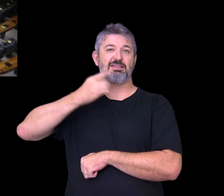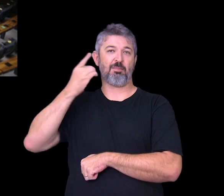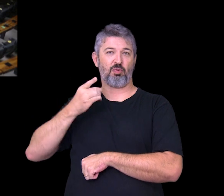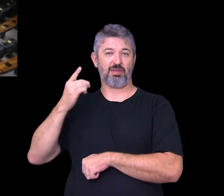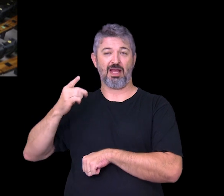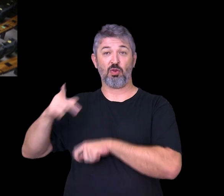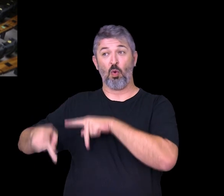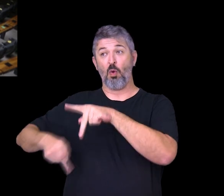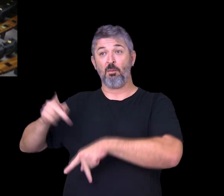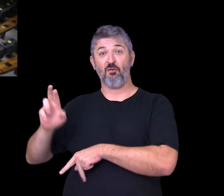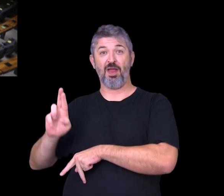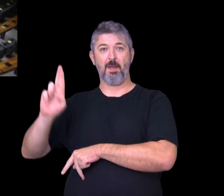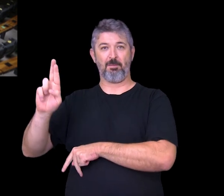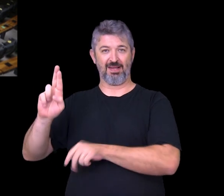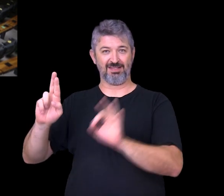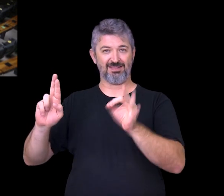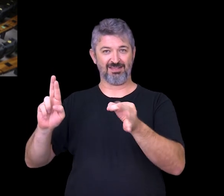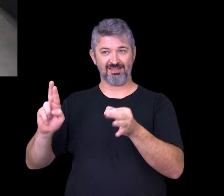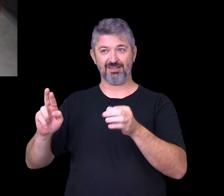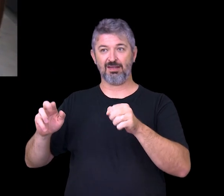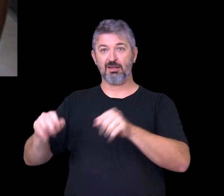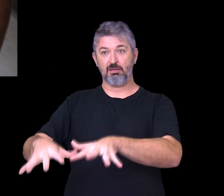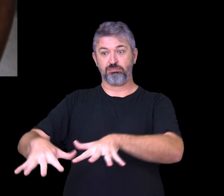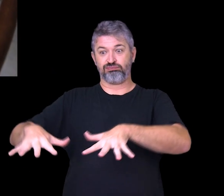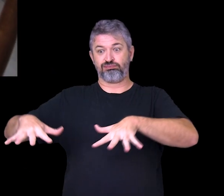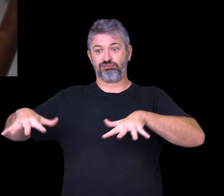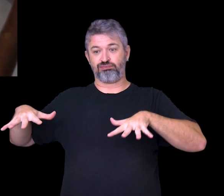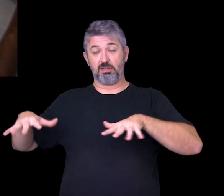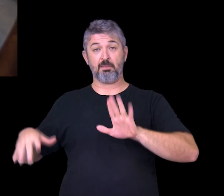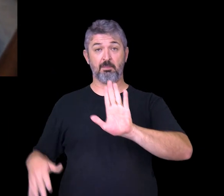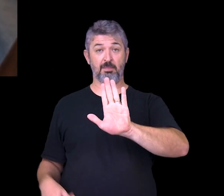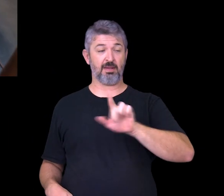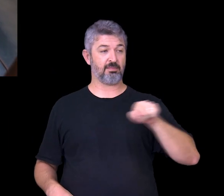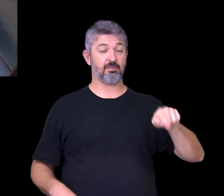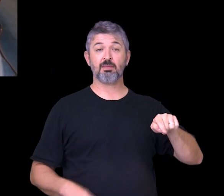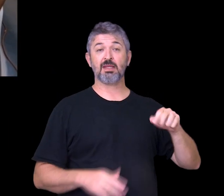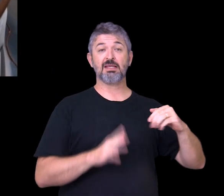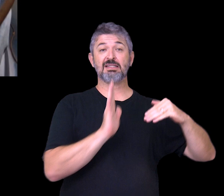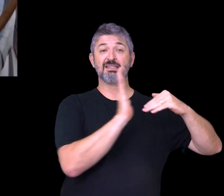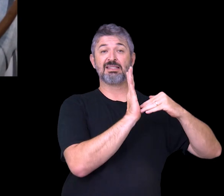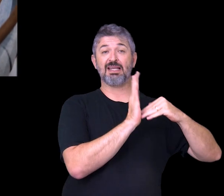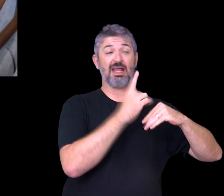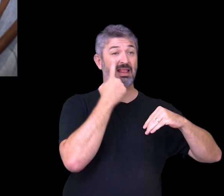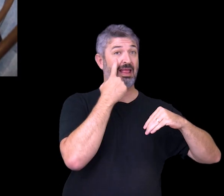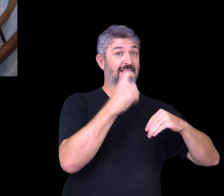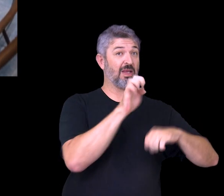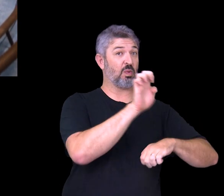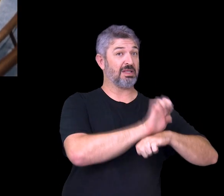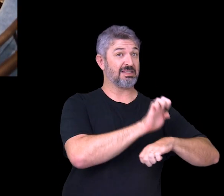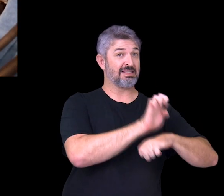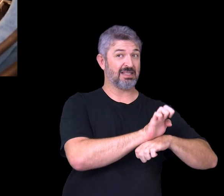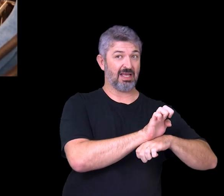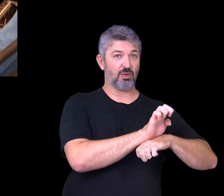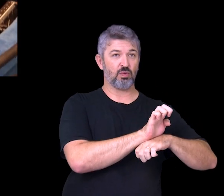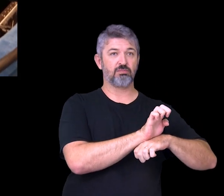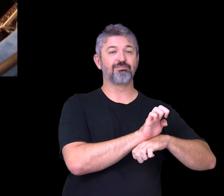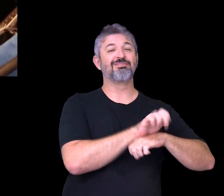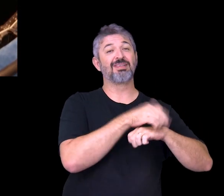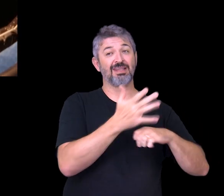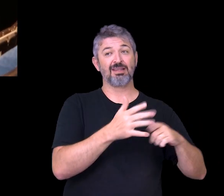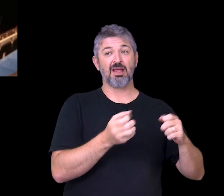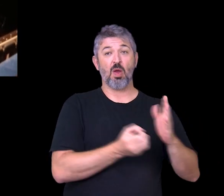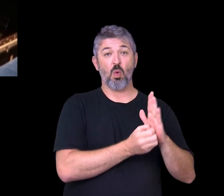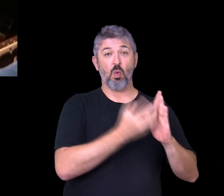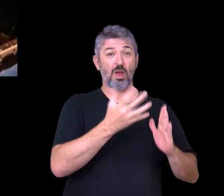maior do que a quantidade de senadores. Já o Senado representa os interesses do Estado e das minorias. Plenário do Senado. Então, é uma quantidade menor